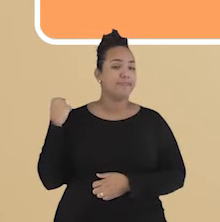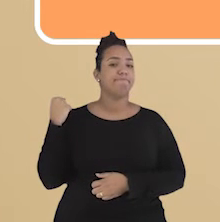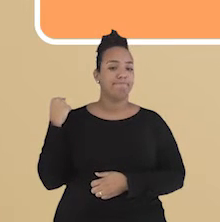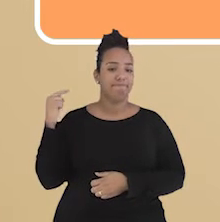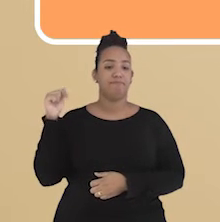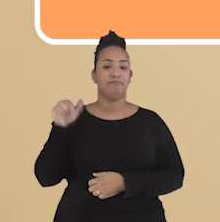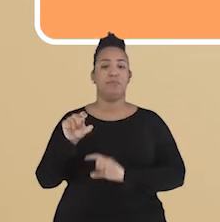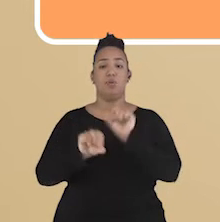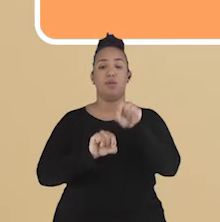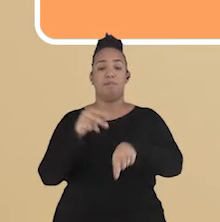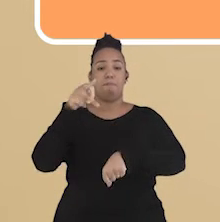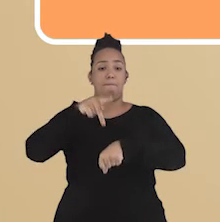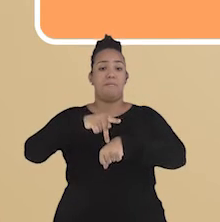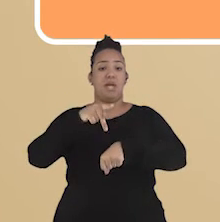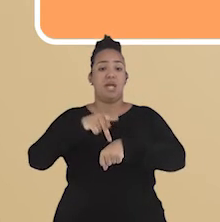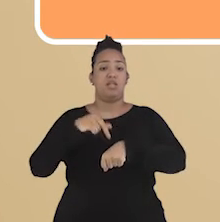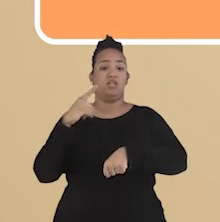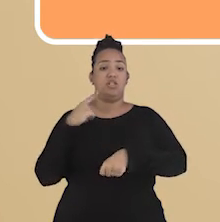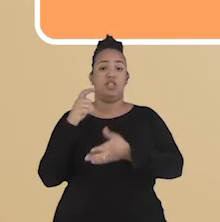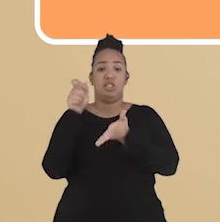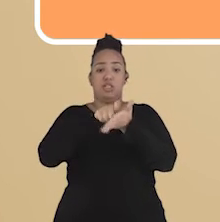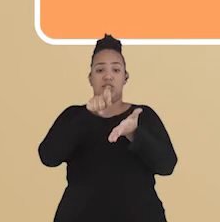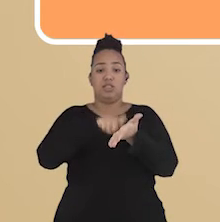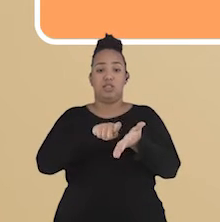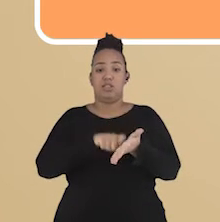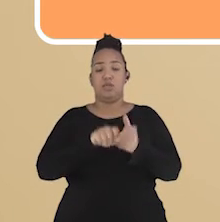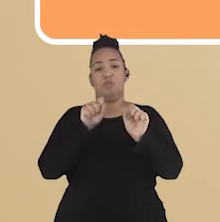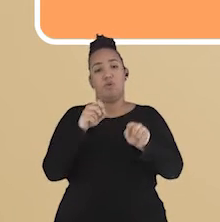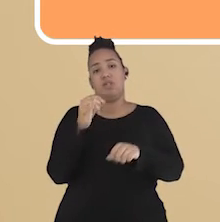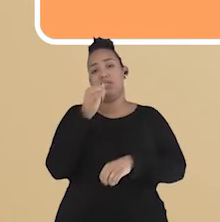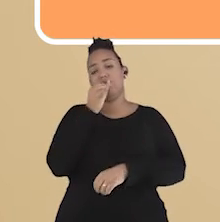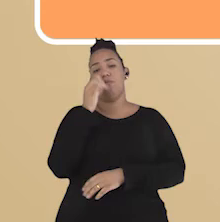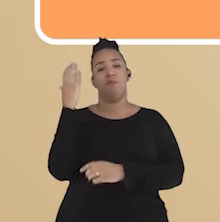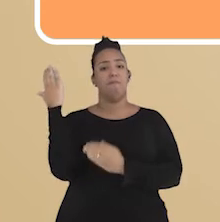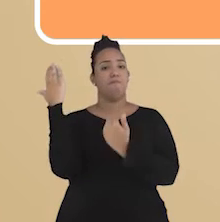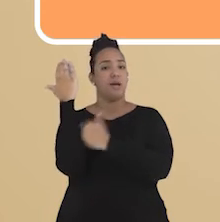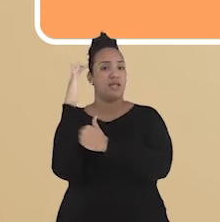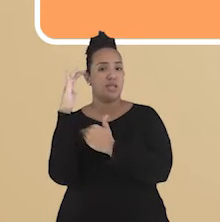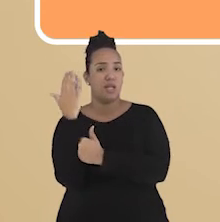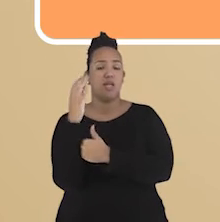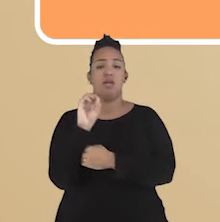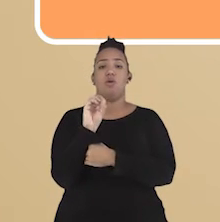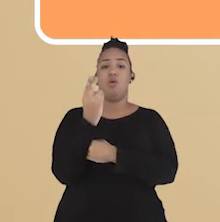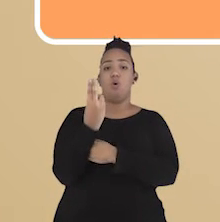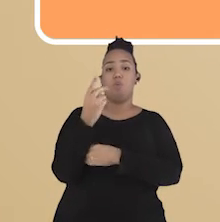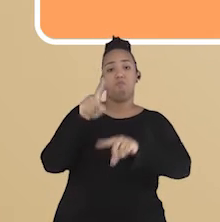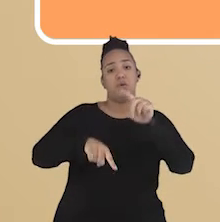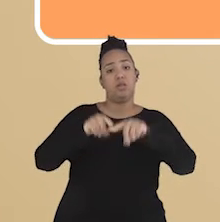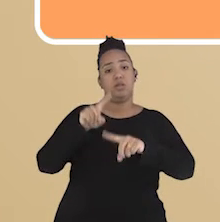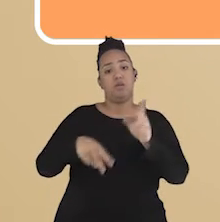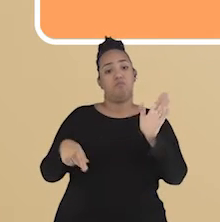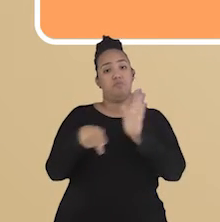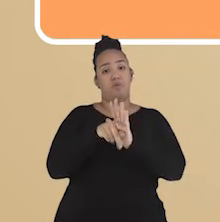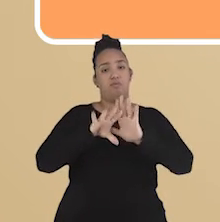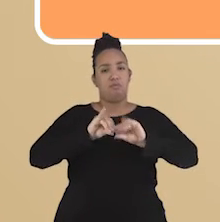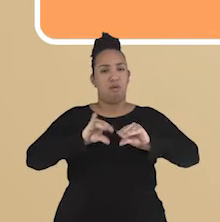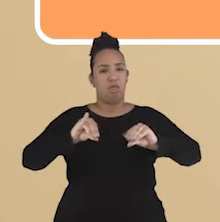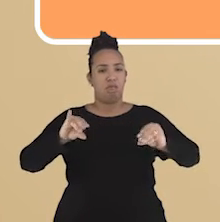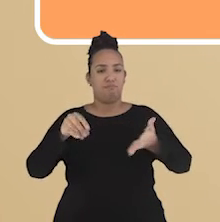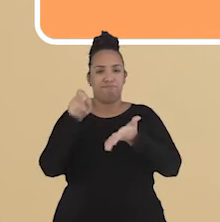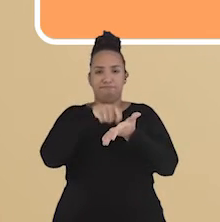Eram basicamente pedaços de pedras com escritos que podem ter sido feitos com pedaços de madeira ou um instrumento para gravar o símbolo no